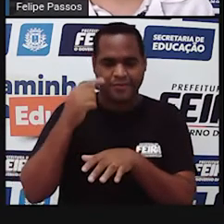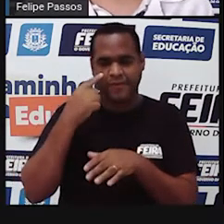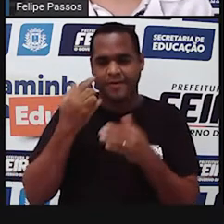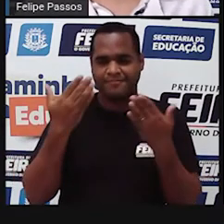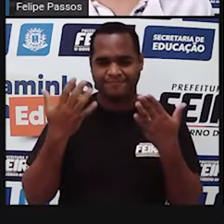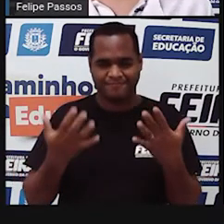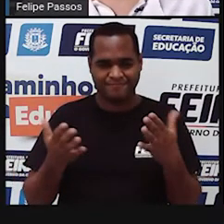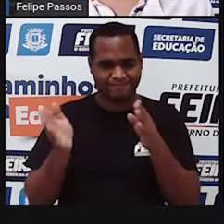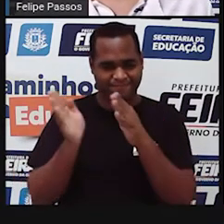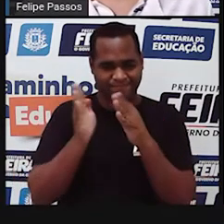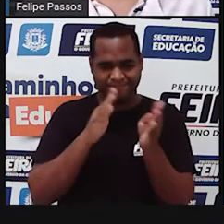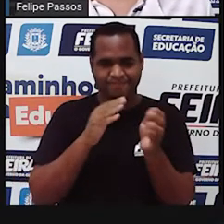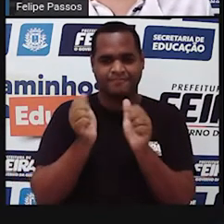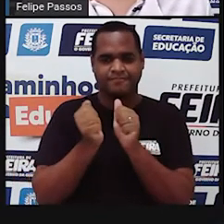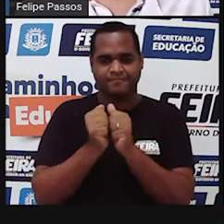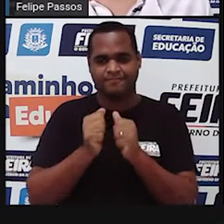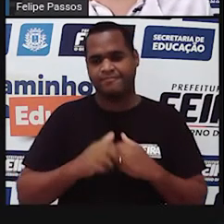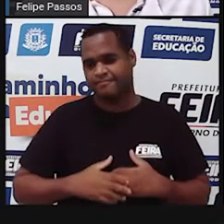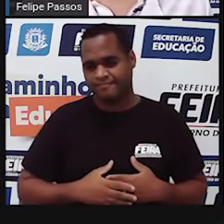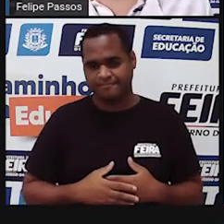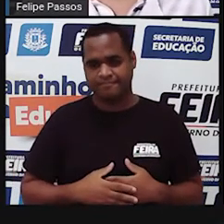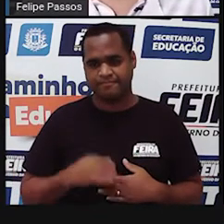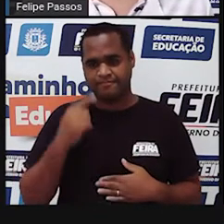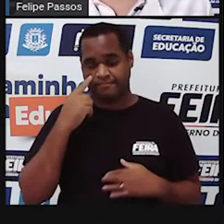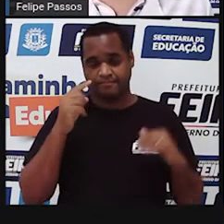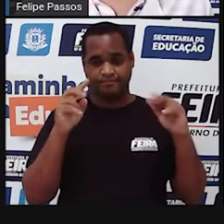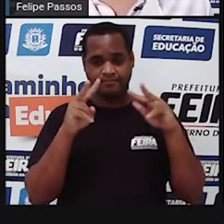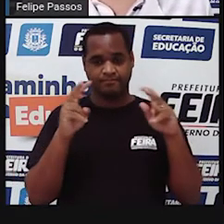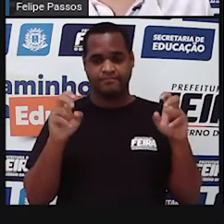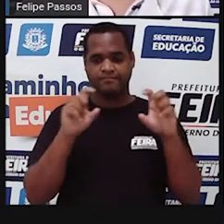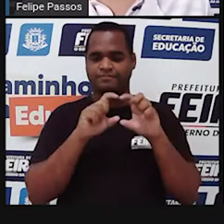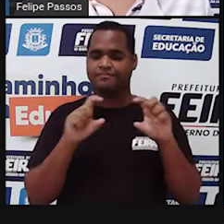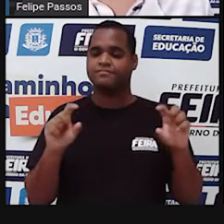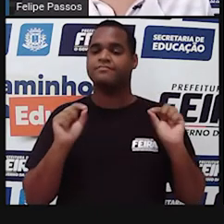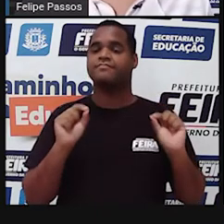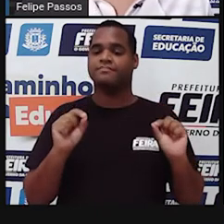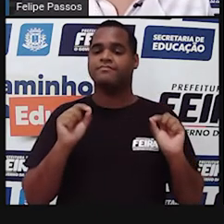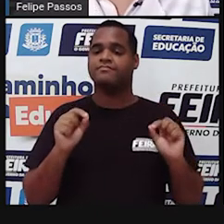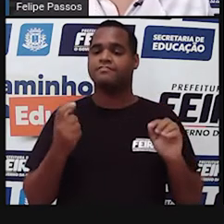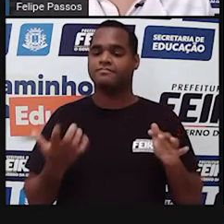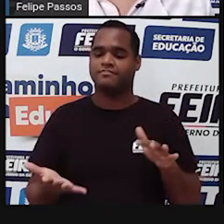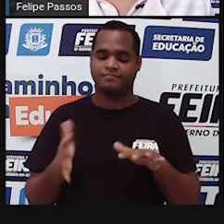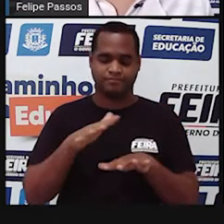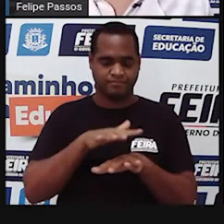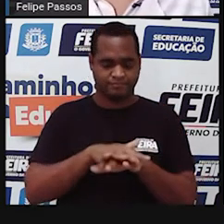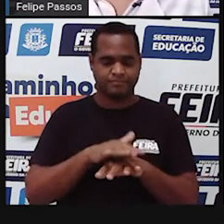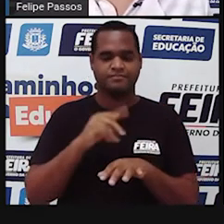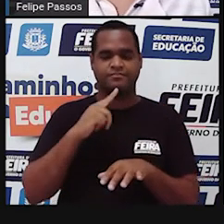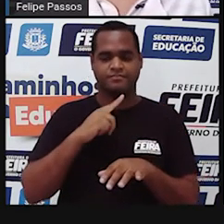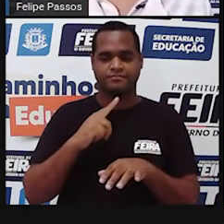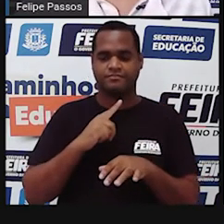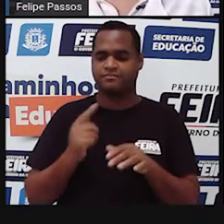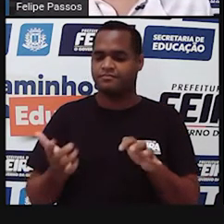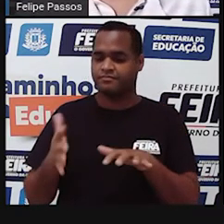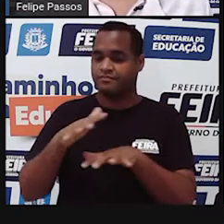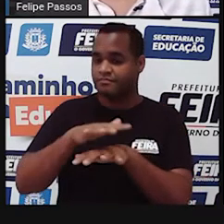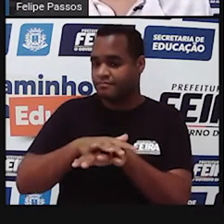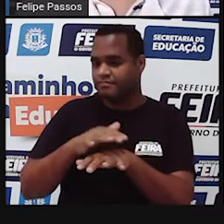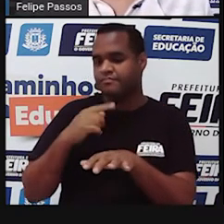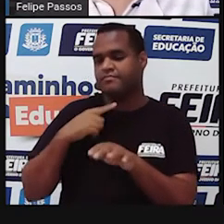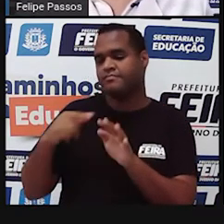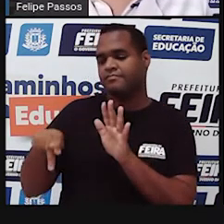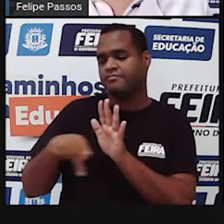junto comigo, tá? Então, pelo primeiro tópico aí, incluir é colocar dentro, é passar a fazer